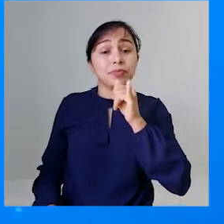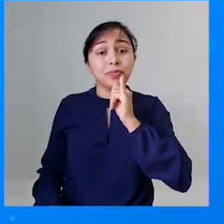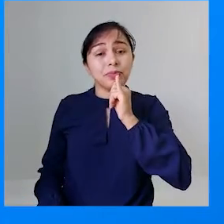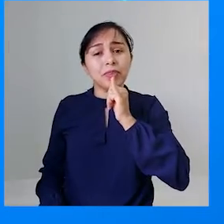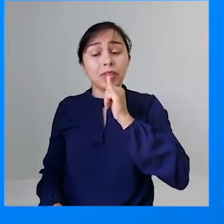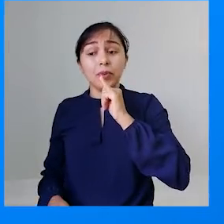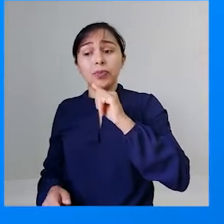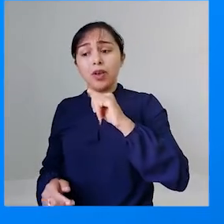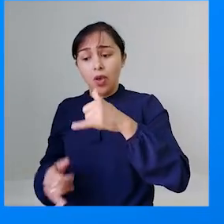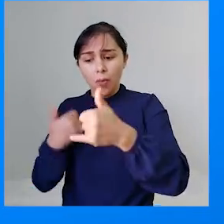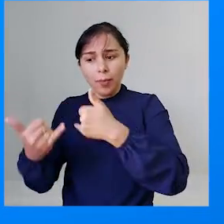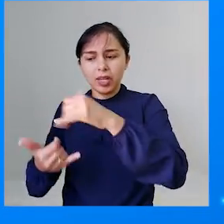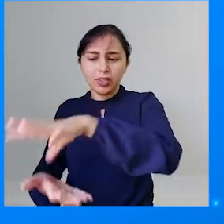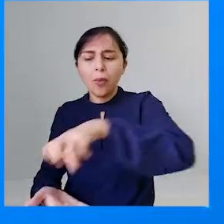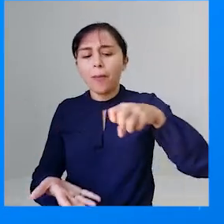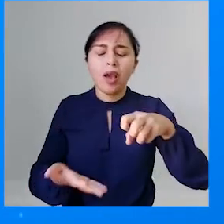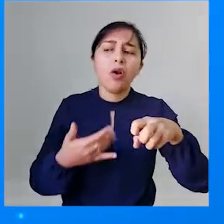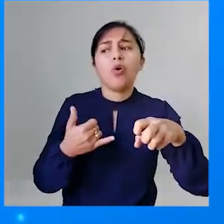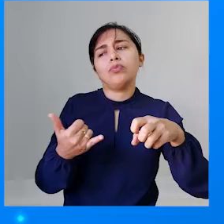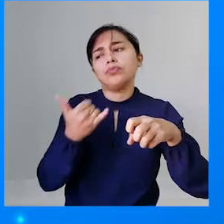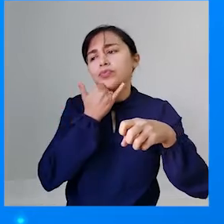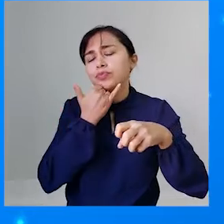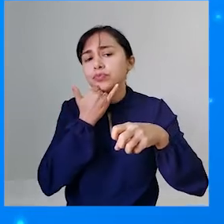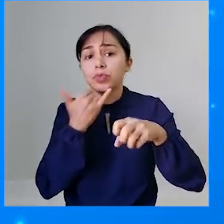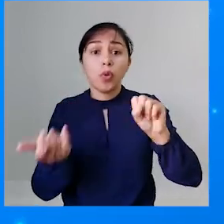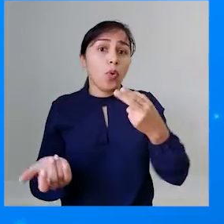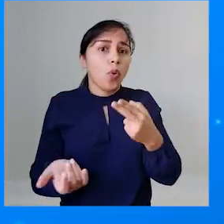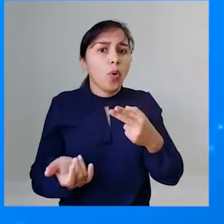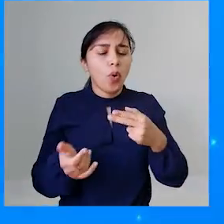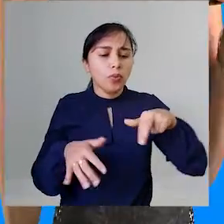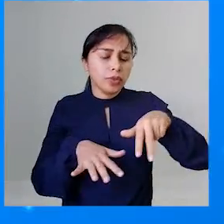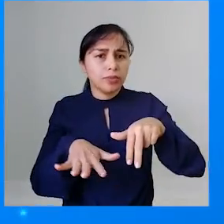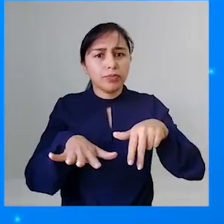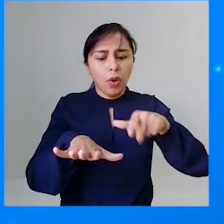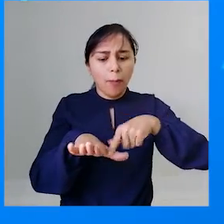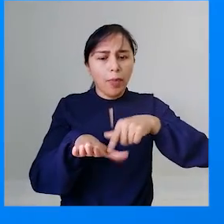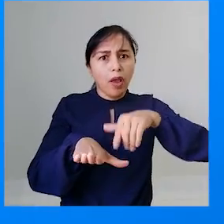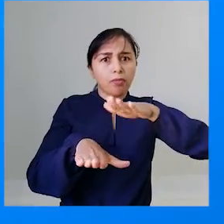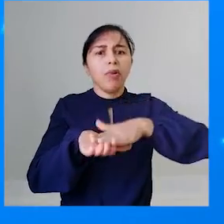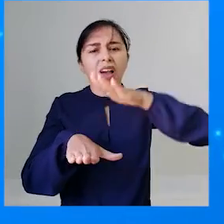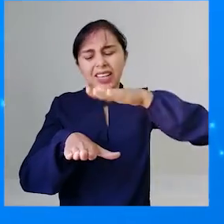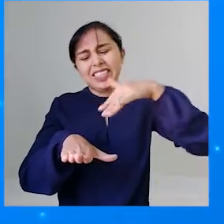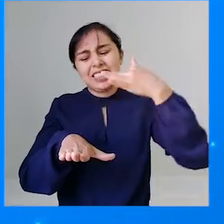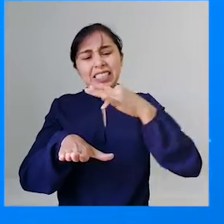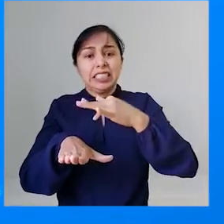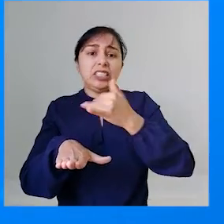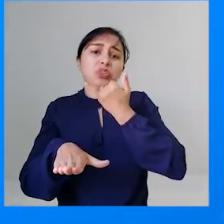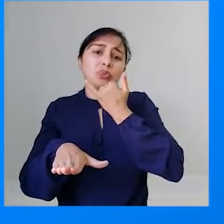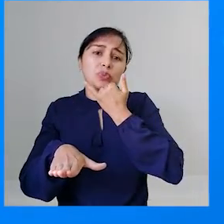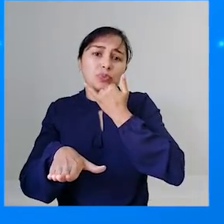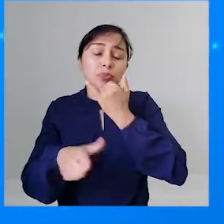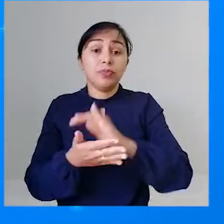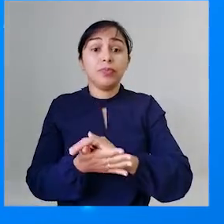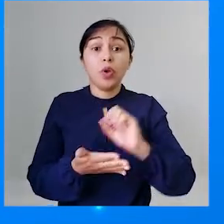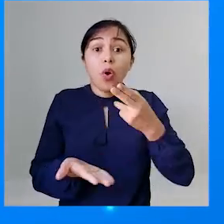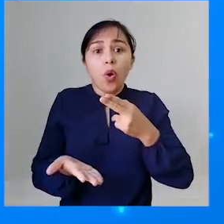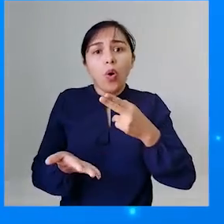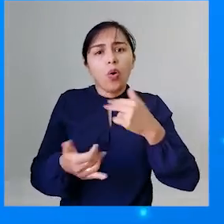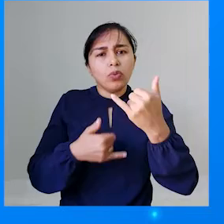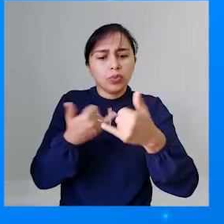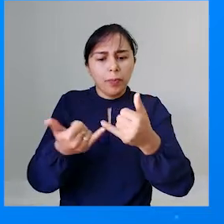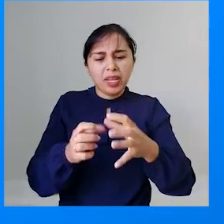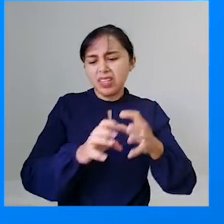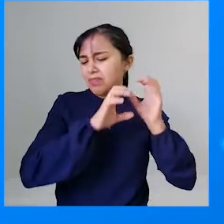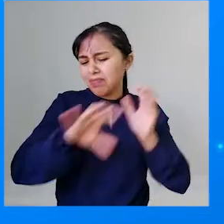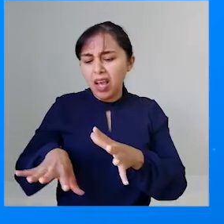também pedimos desculpa quando pisamos sem querer no pé do amigo pedimos desculpas também se jogamos um